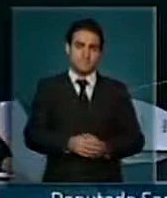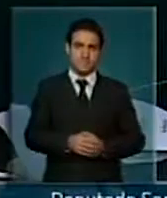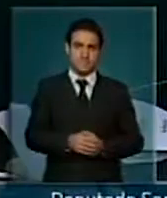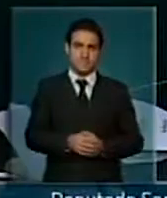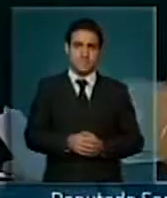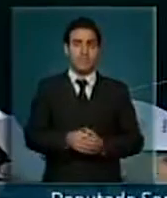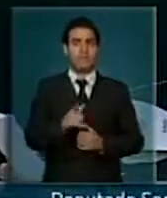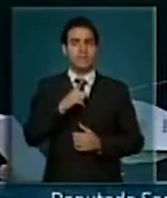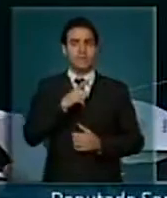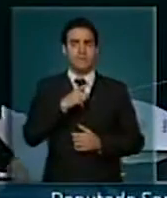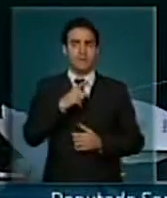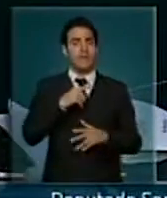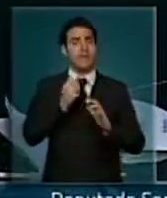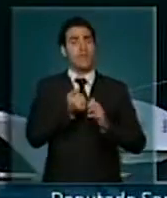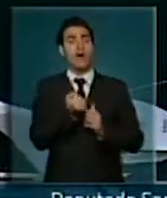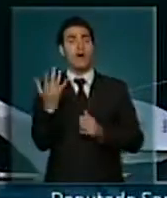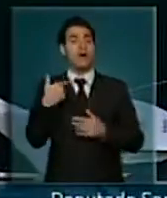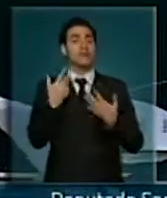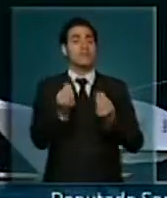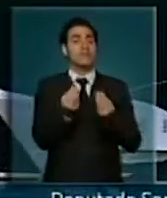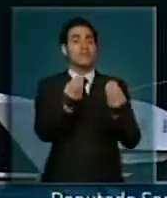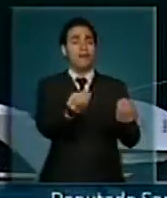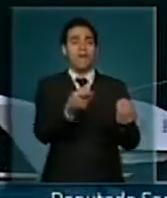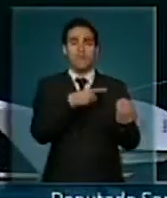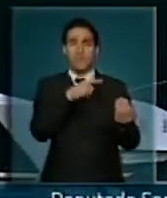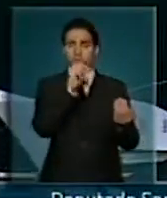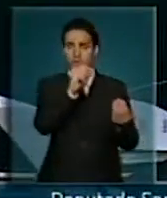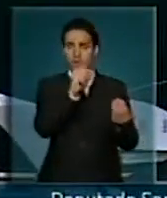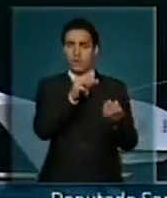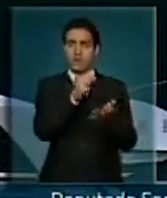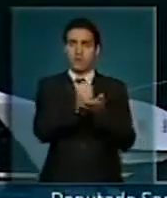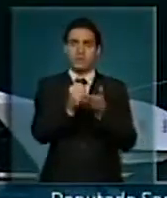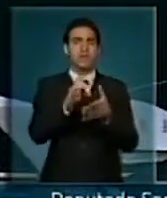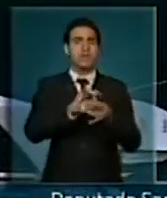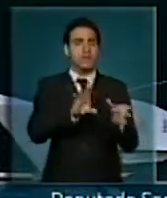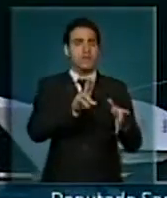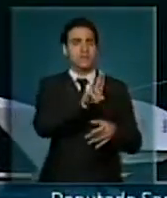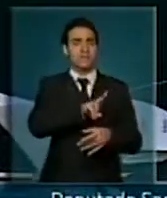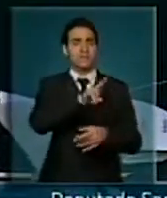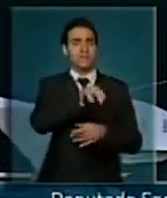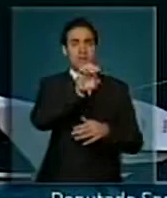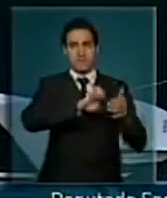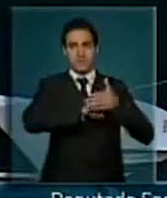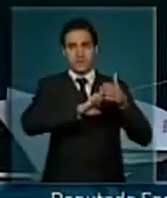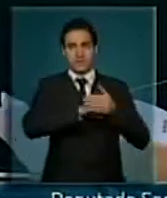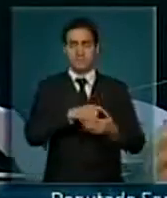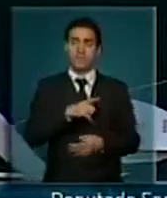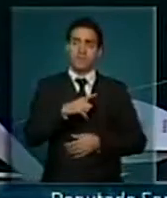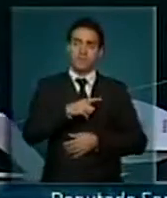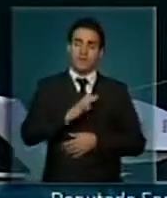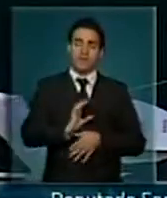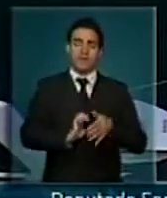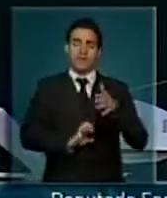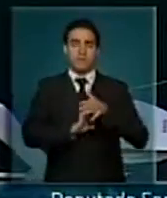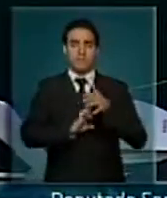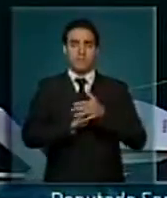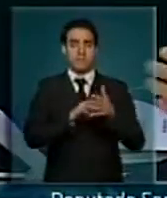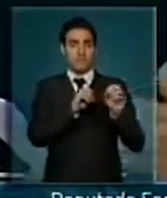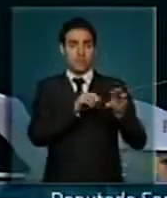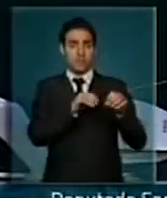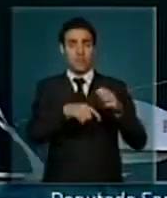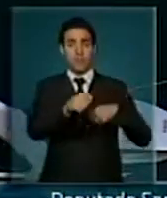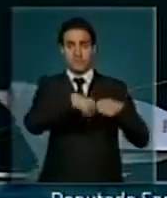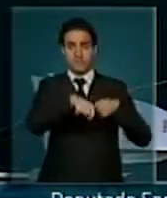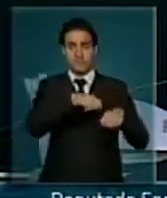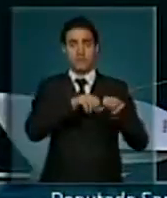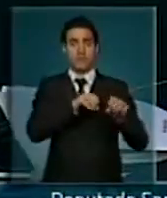de concessões colocadas aqui hoje, as emissoras comerciais, comunitárias e educativas.